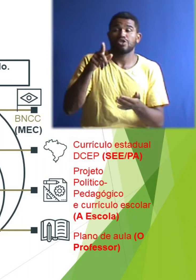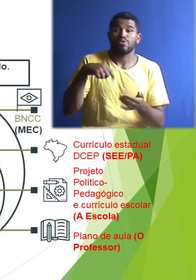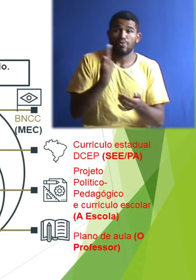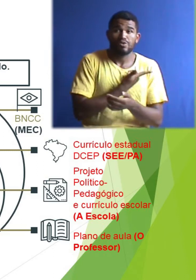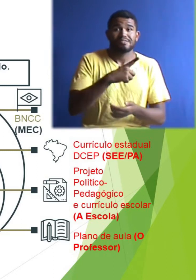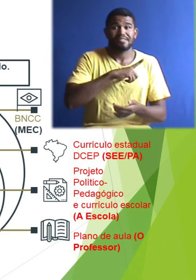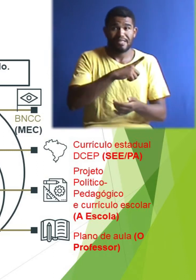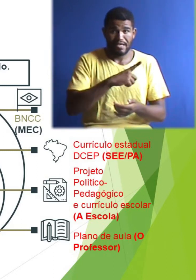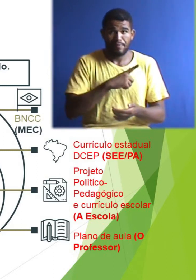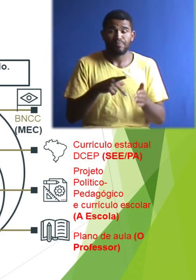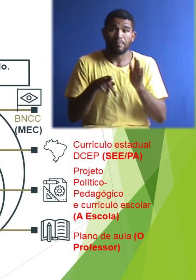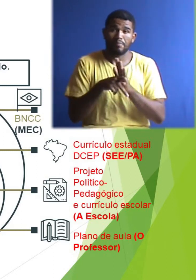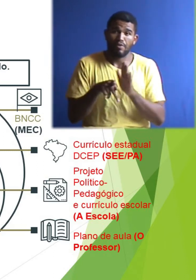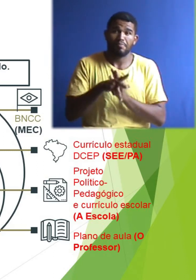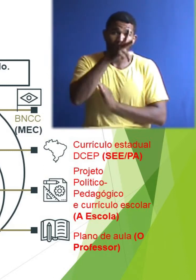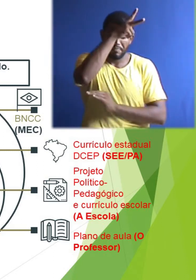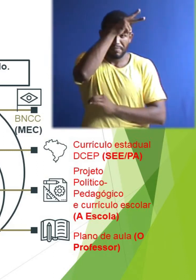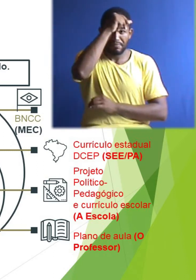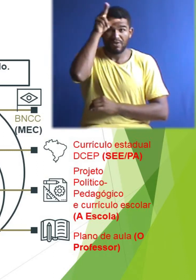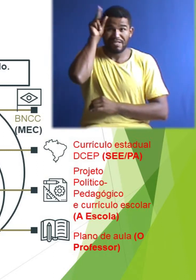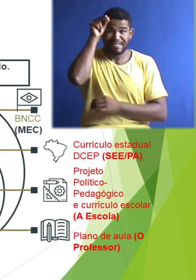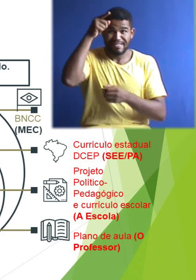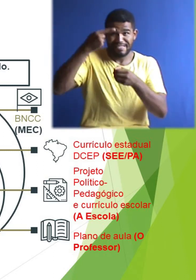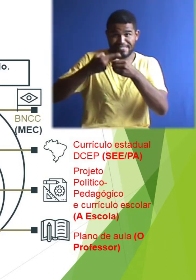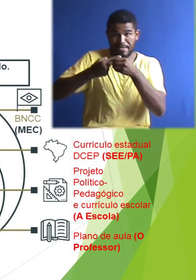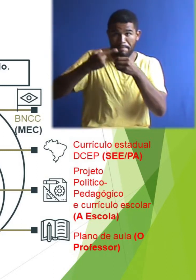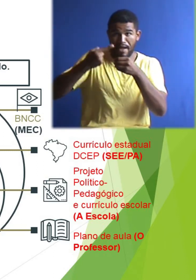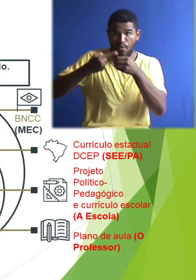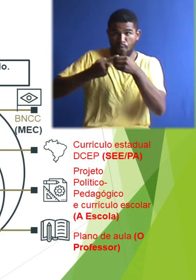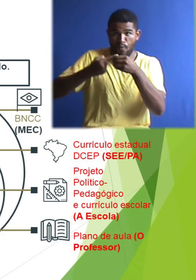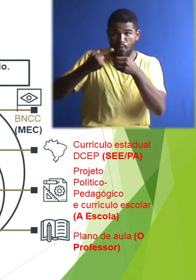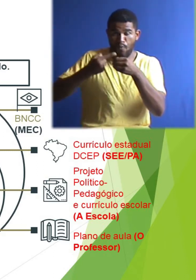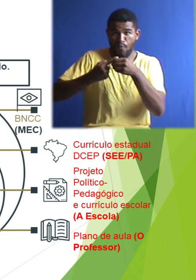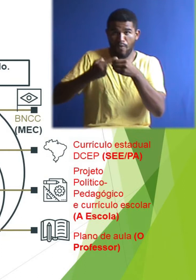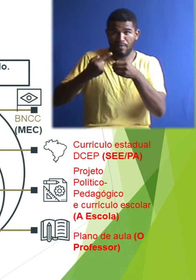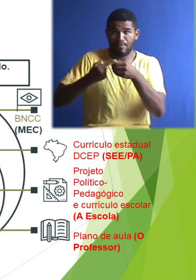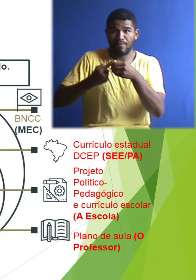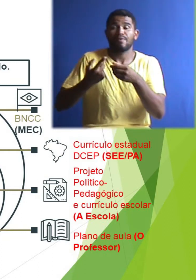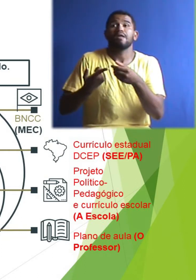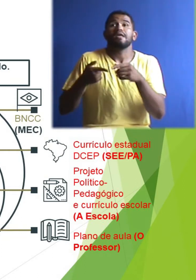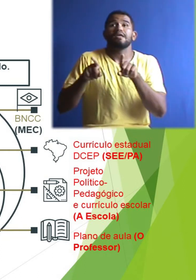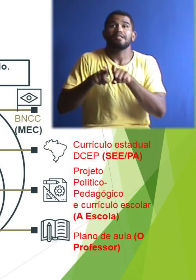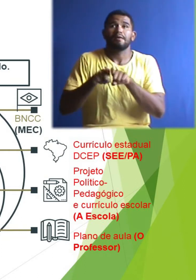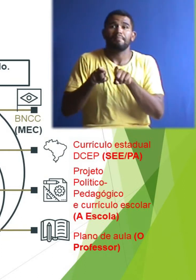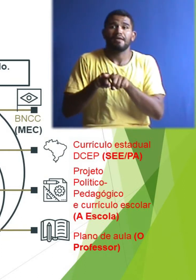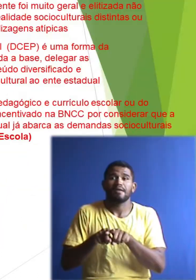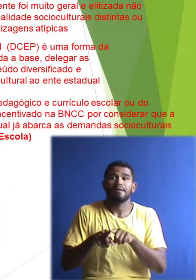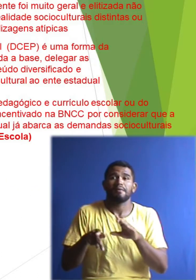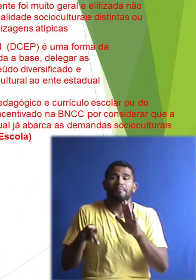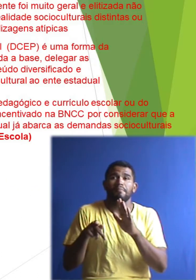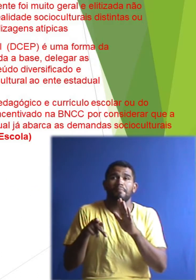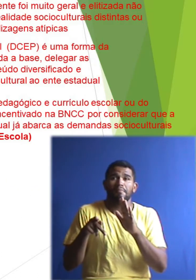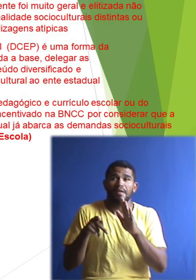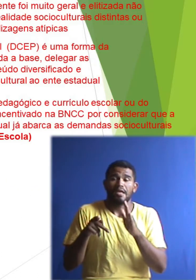instância municipal e dentro da nossa escola. Aí vai depender de cada prefeitura e depender de cada escola. Mas a